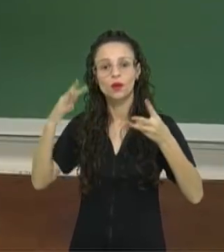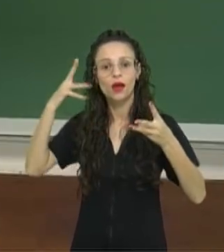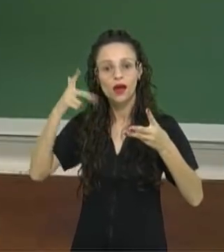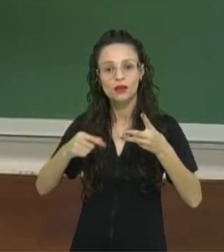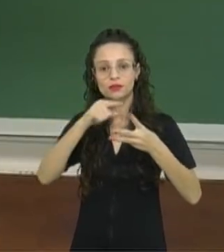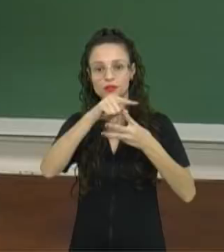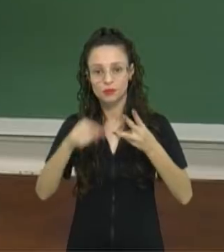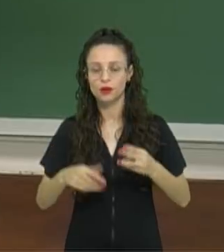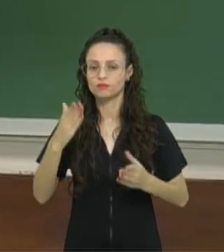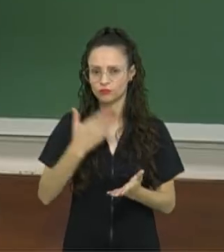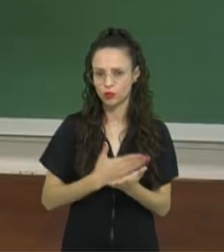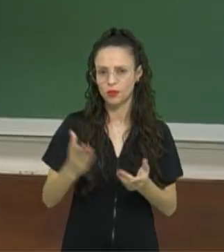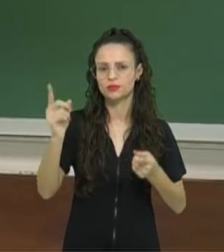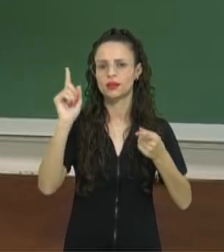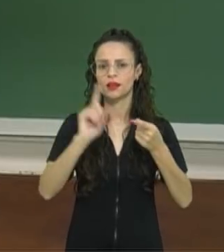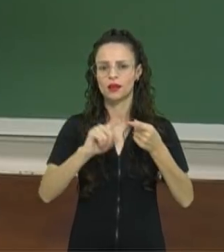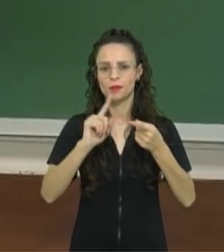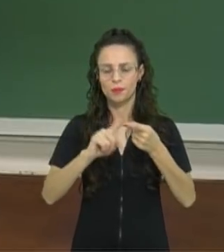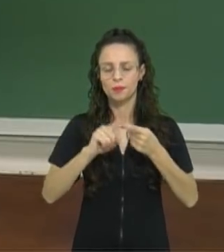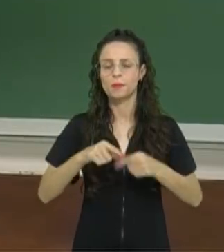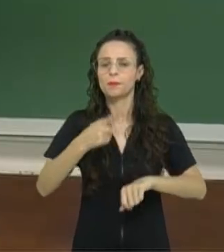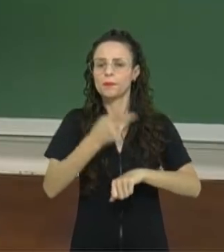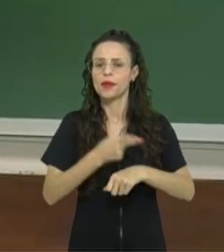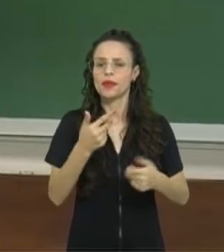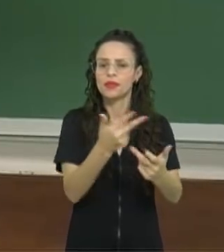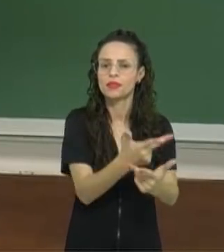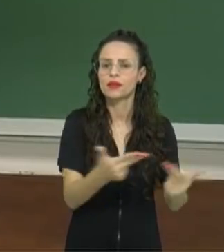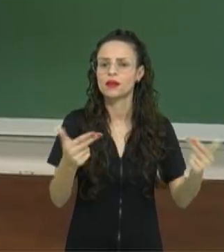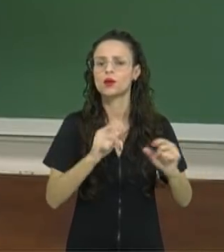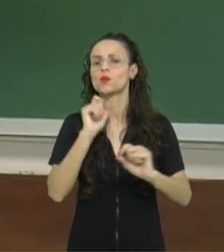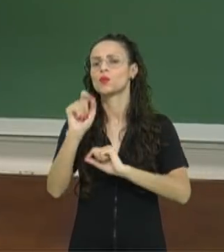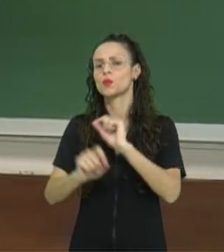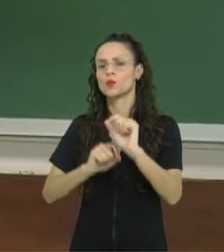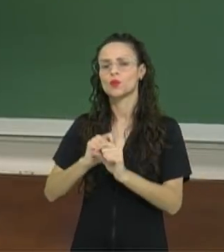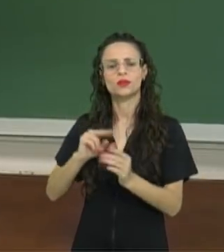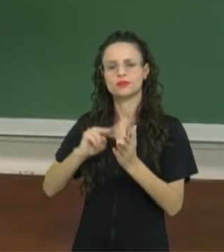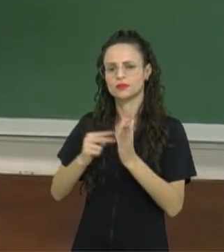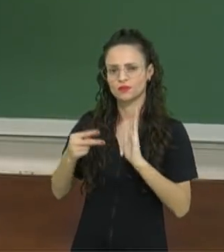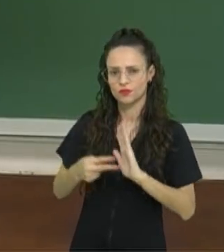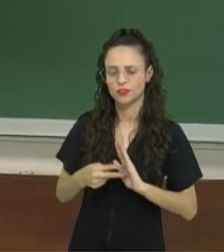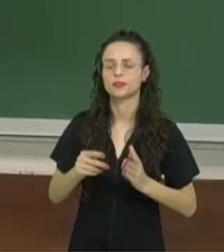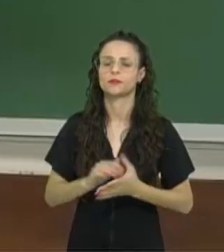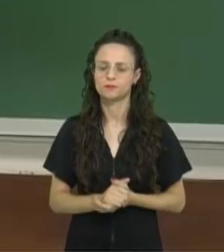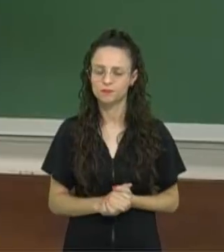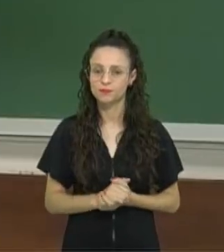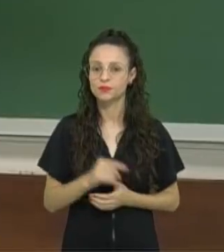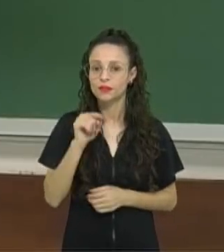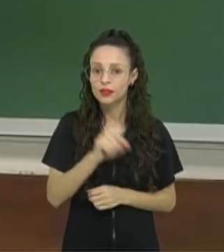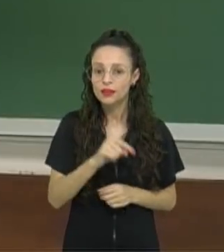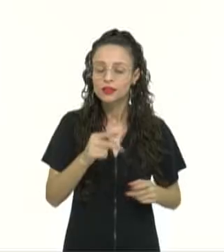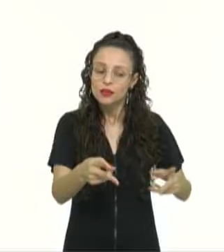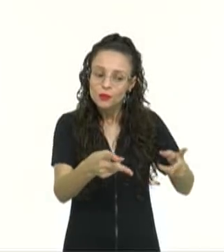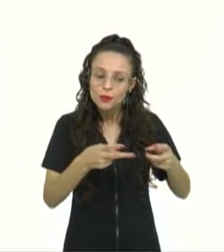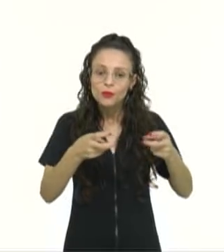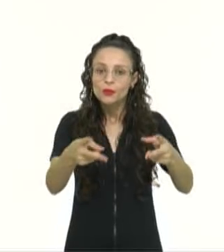animal. Então, vamos começar falando sobre o mineral. O que é esse extrativismo? É a extração